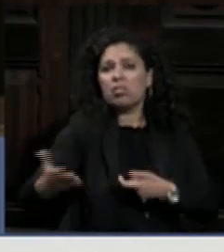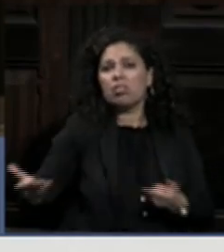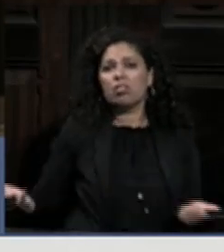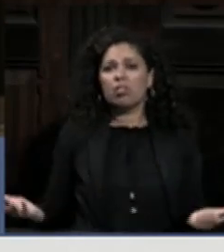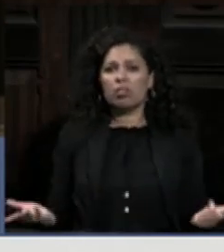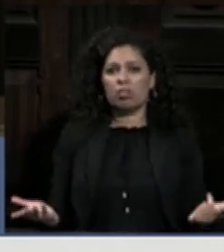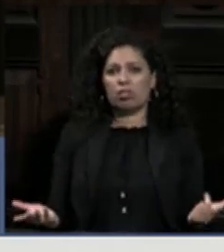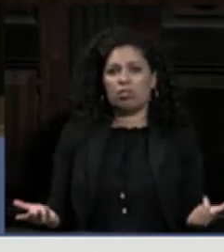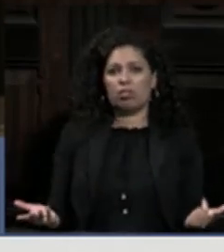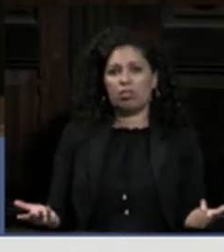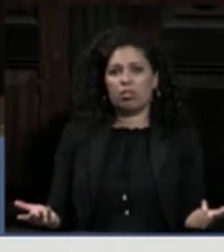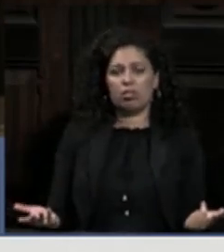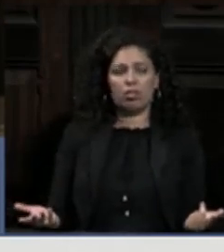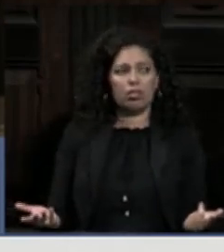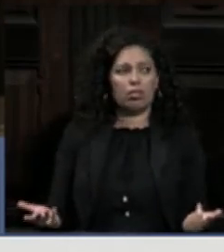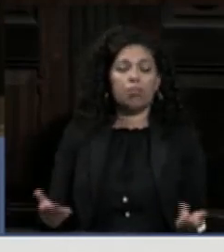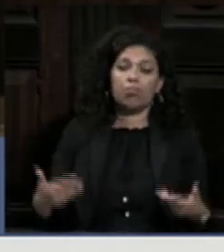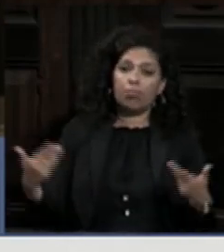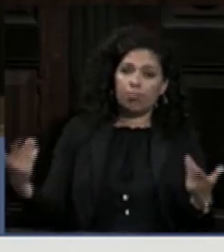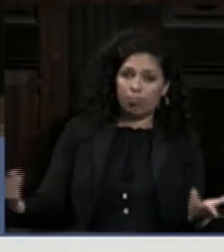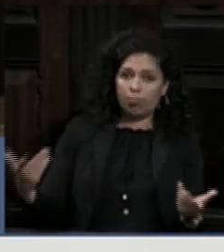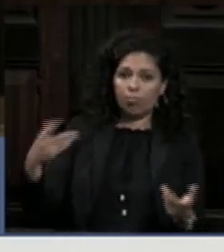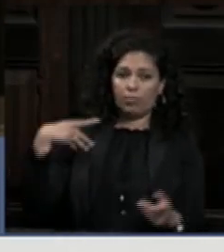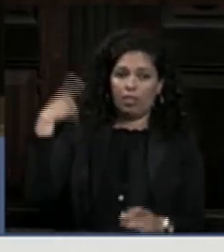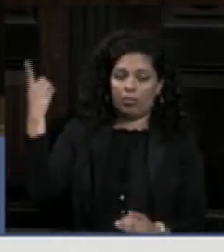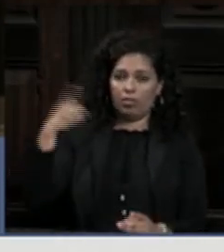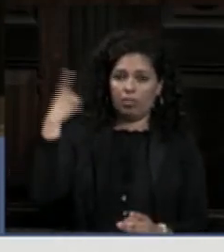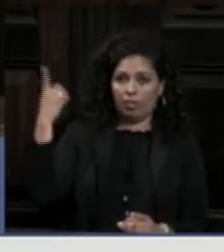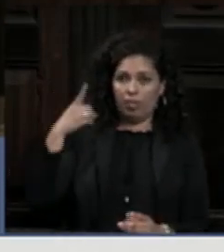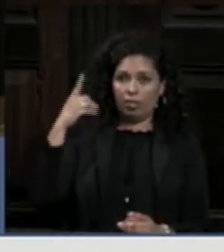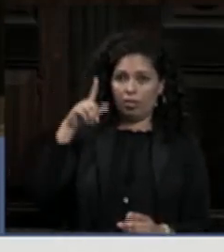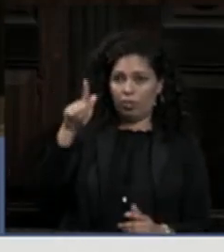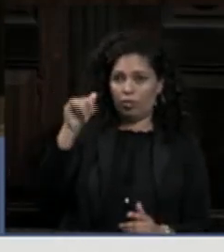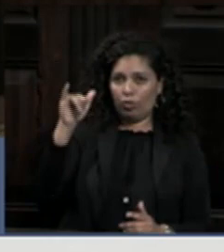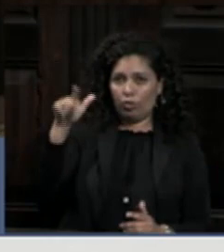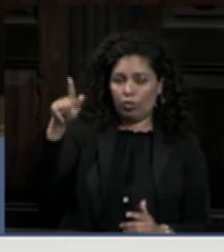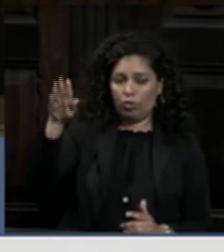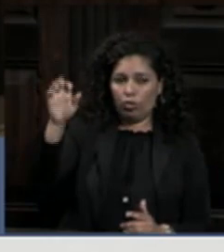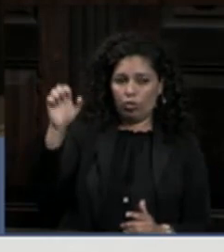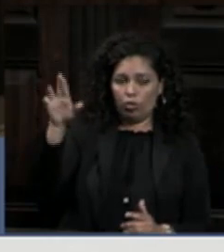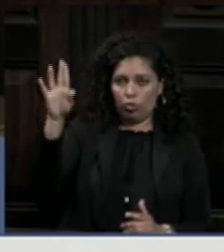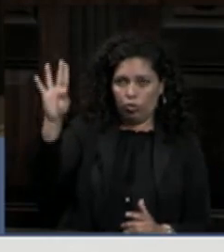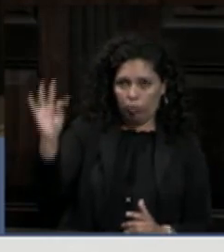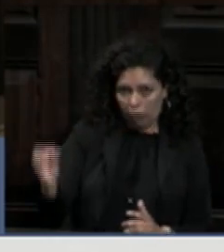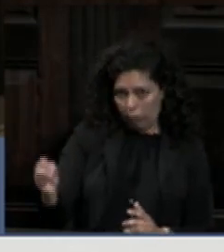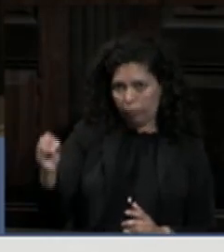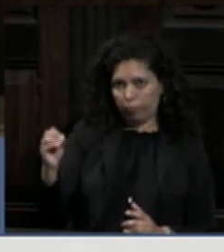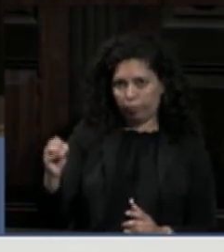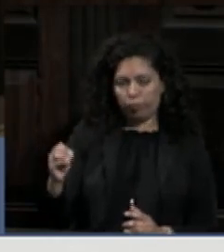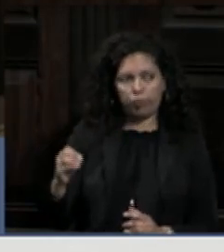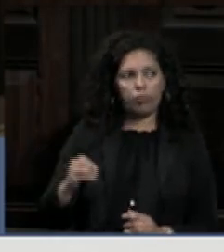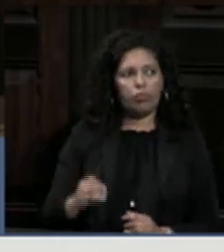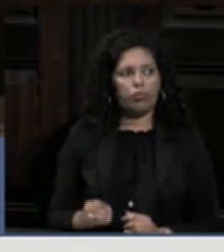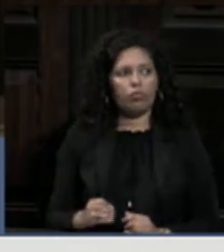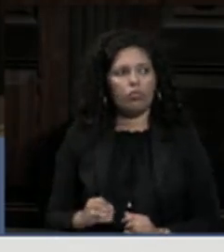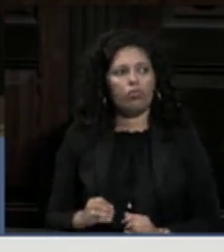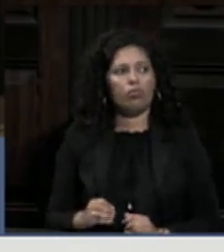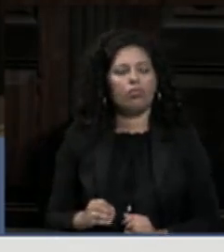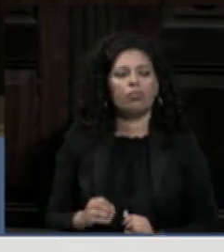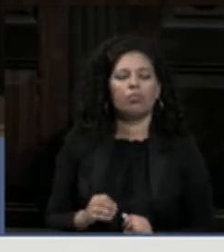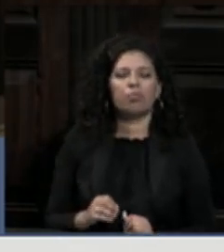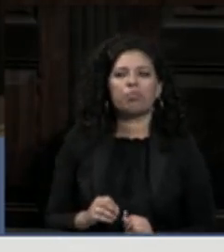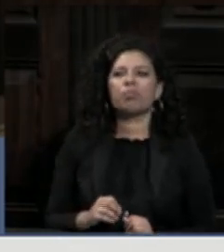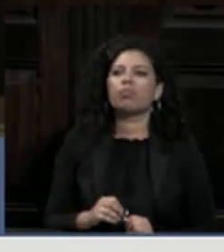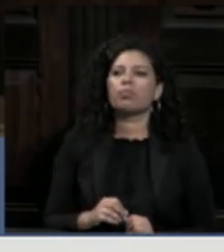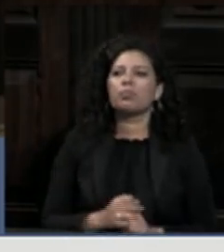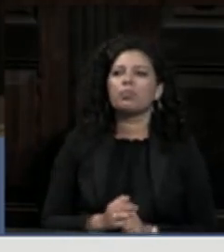meu deputado gilberto palmares que já o coelho conseguiu à